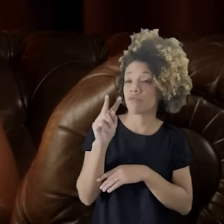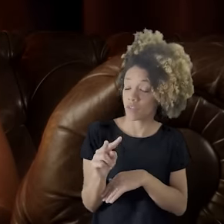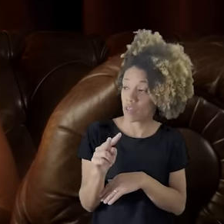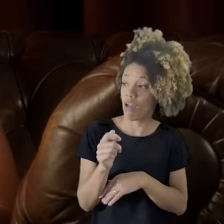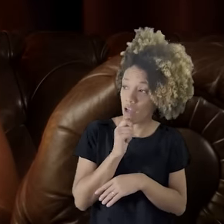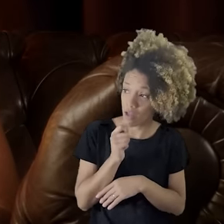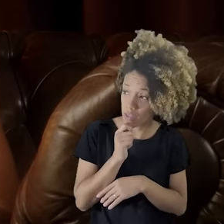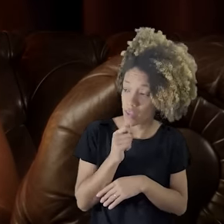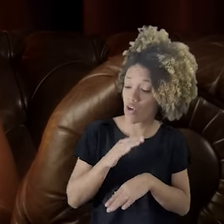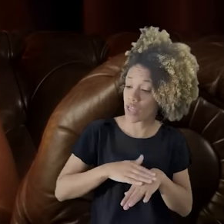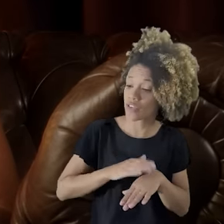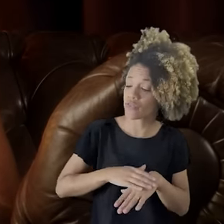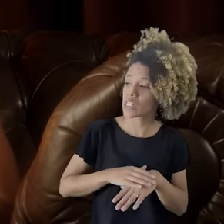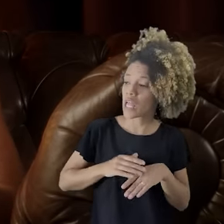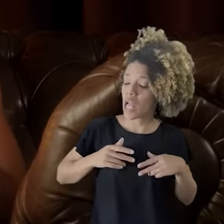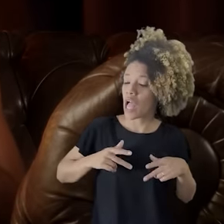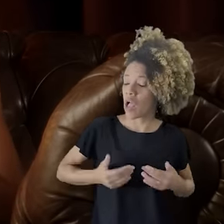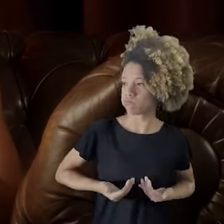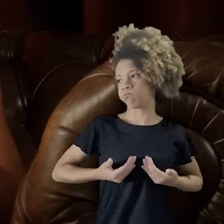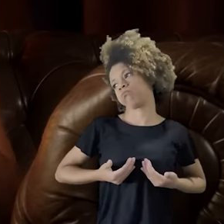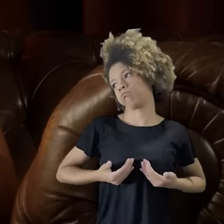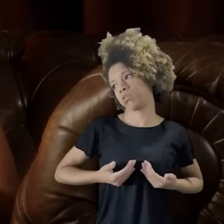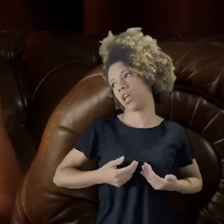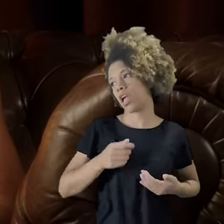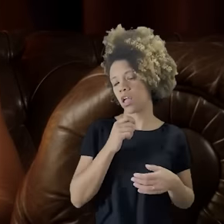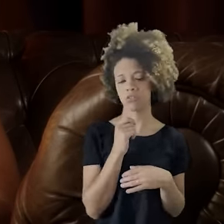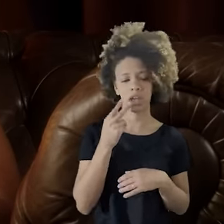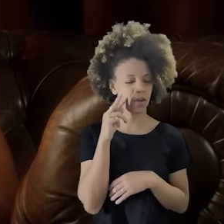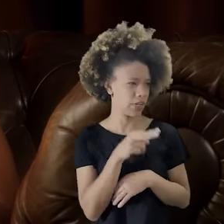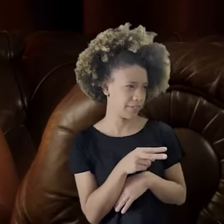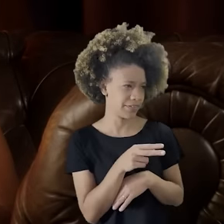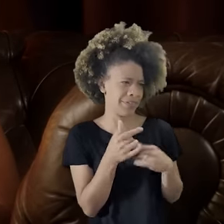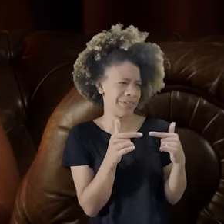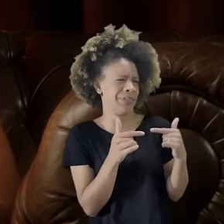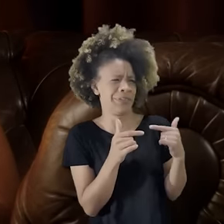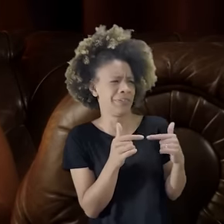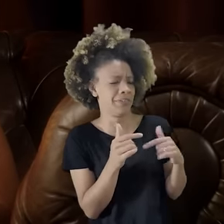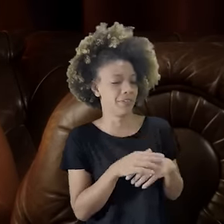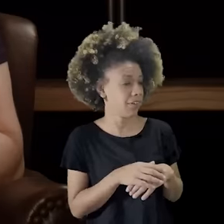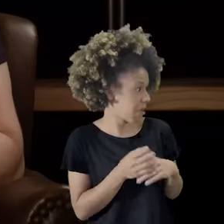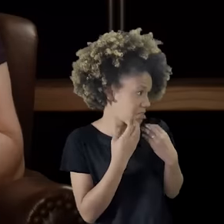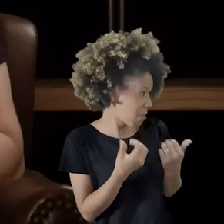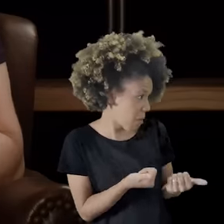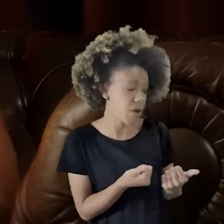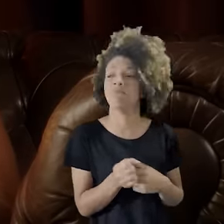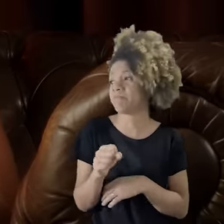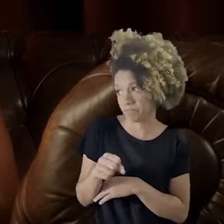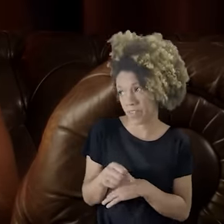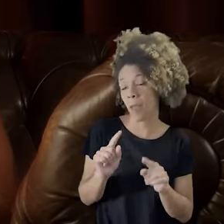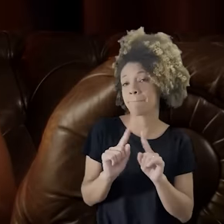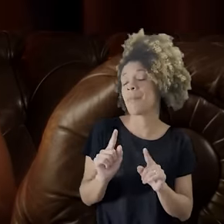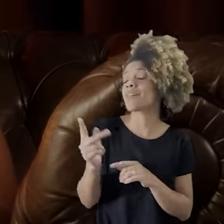me ver ainda quando eu fiz a minha cirurgia com seio né que ainda tava com uma cabeça ela ficava dando risada né e levou na boa então